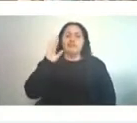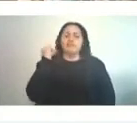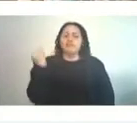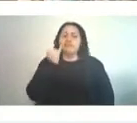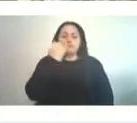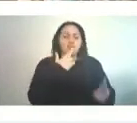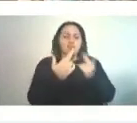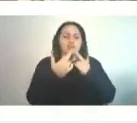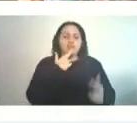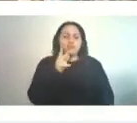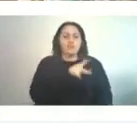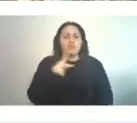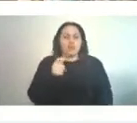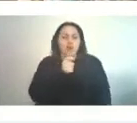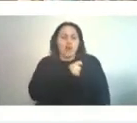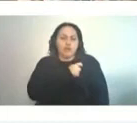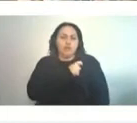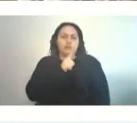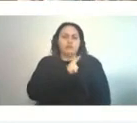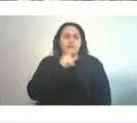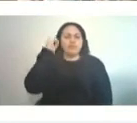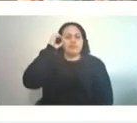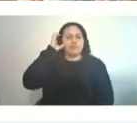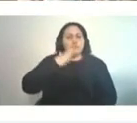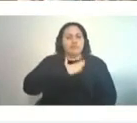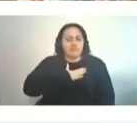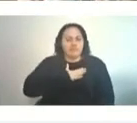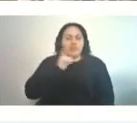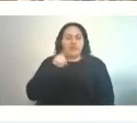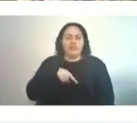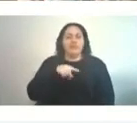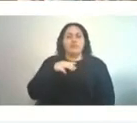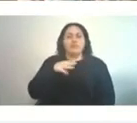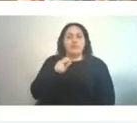dimensões cognitiva e afetiva, diz a Luísa Maria de Oliveira.